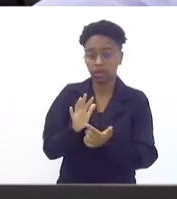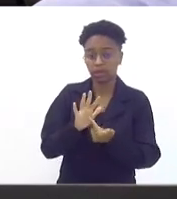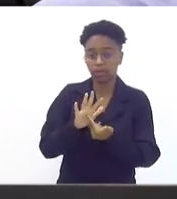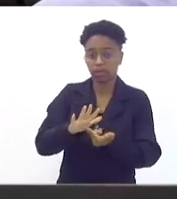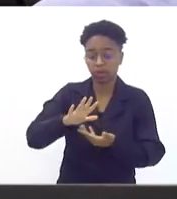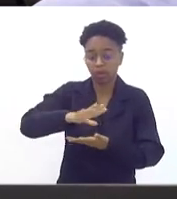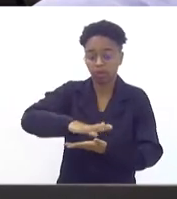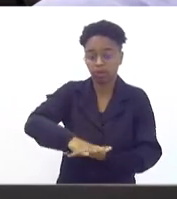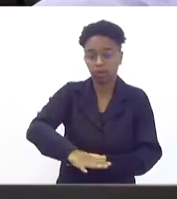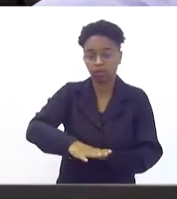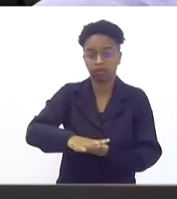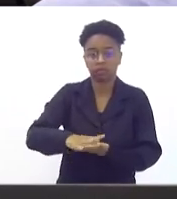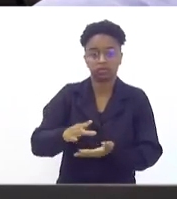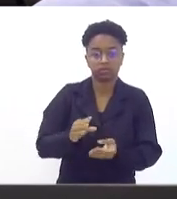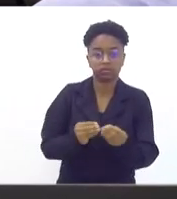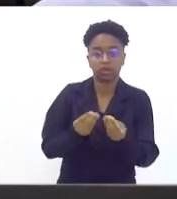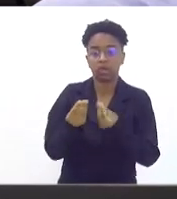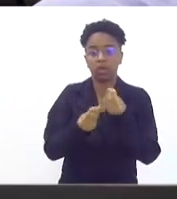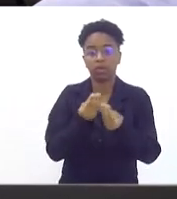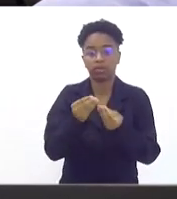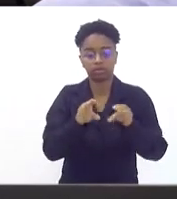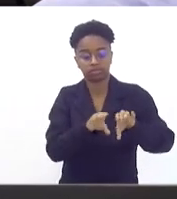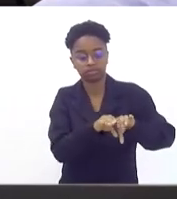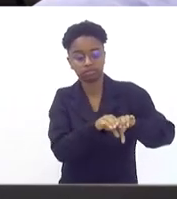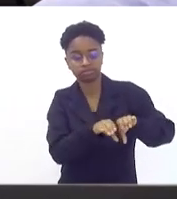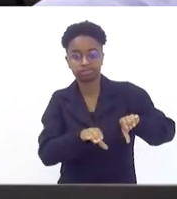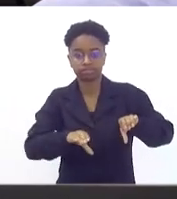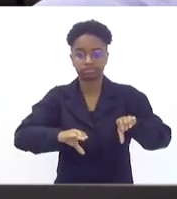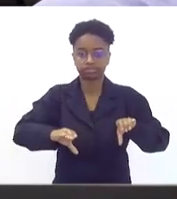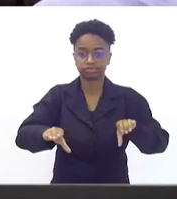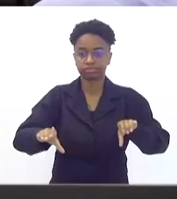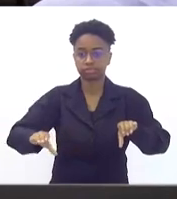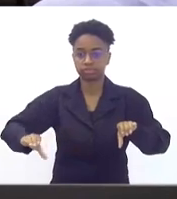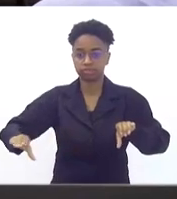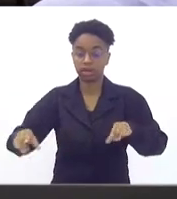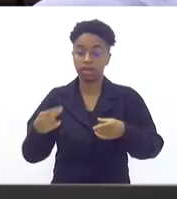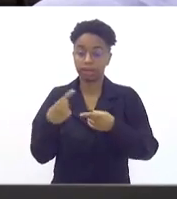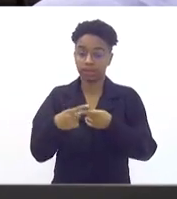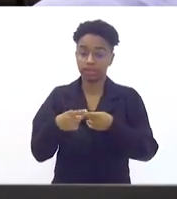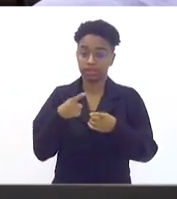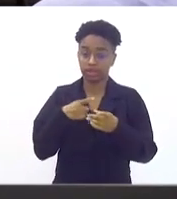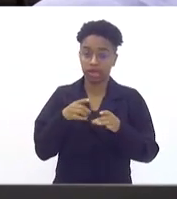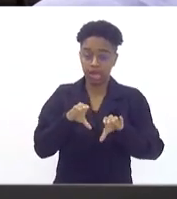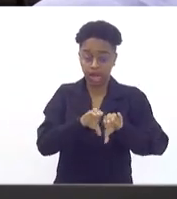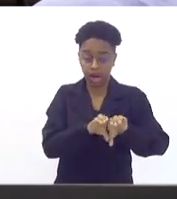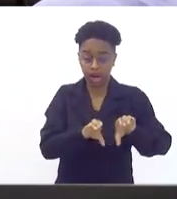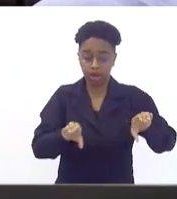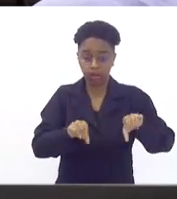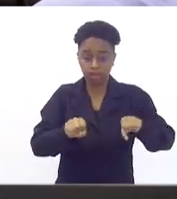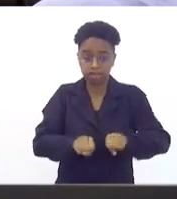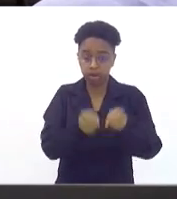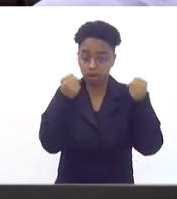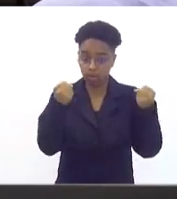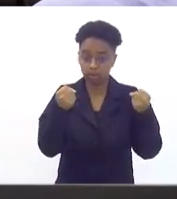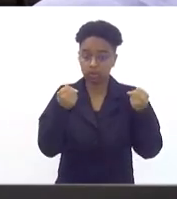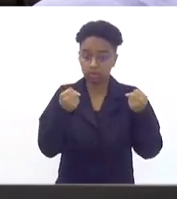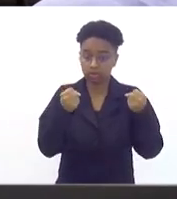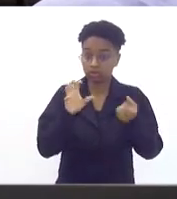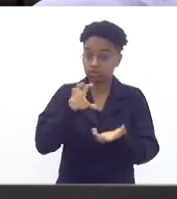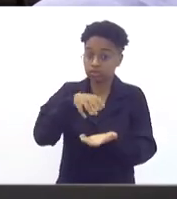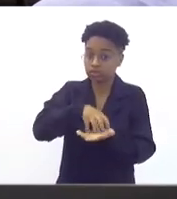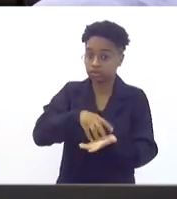por parte da empresa teve uma tubulação rompida e isso no centro da nossa